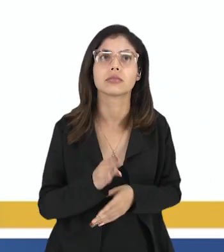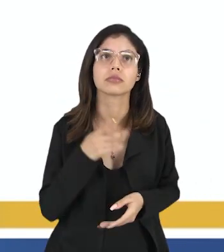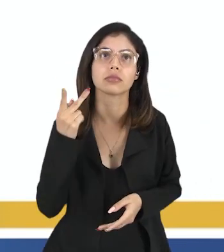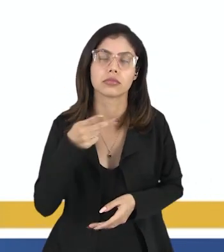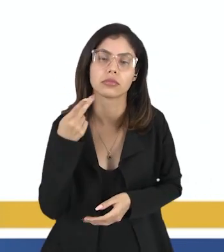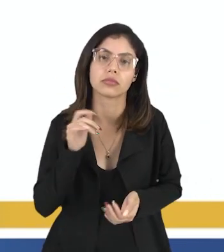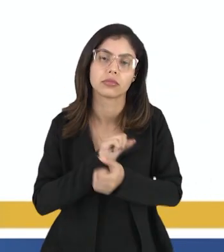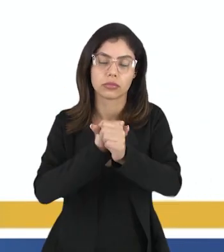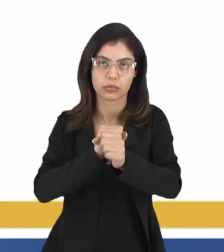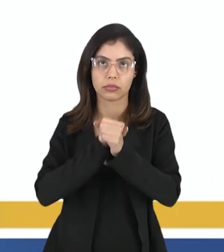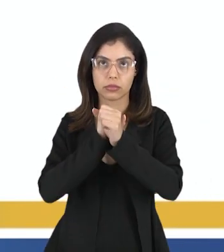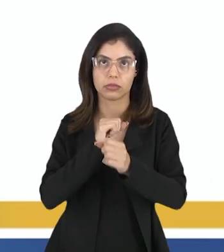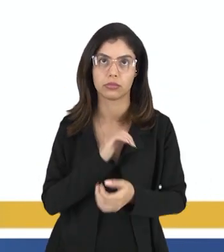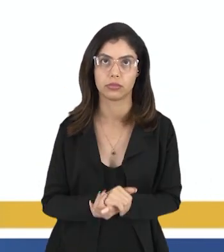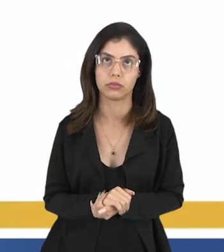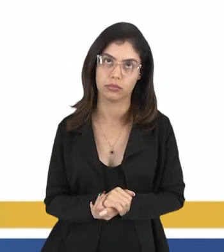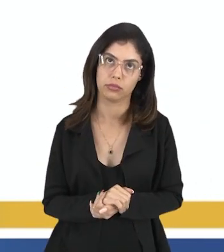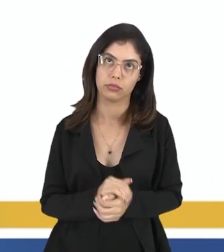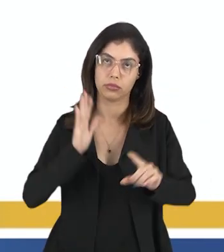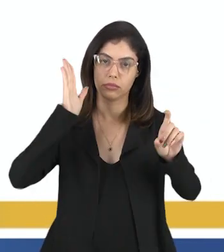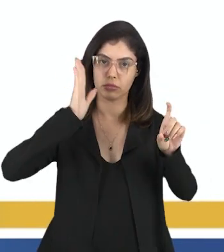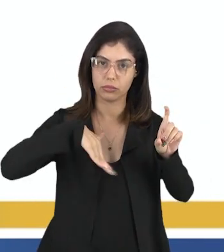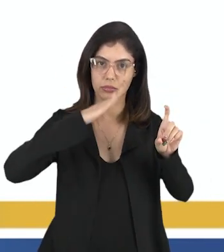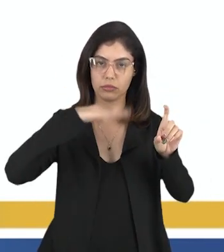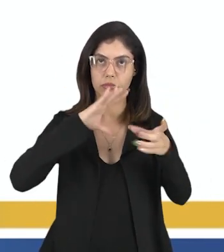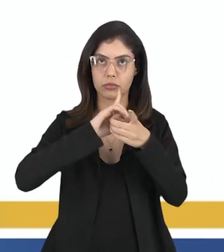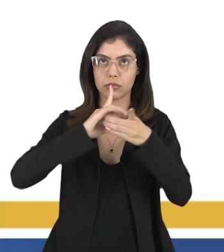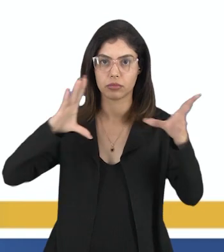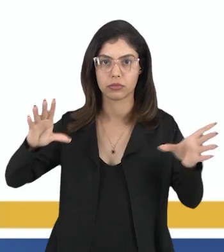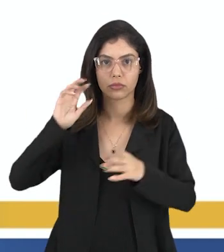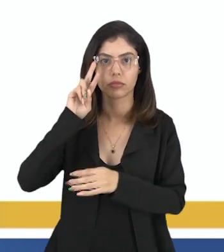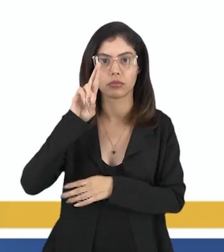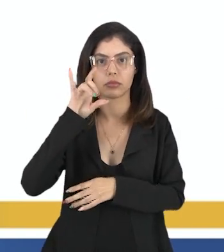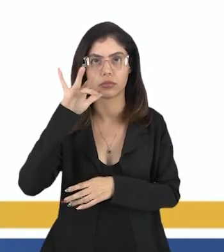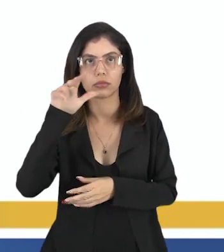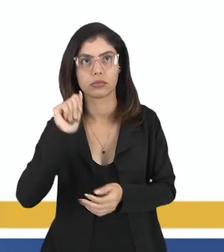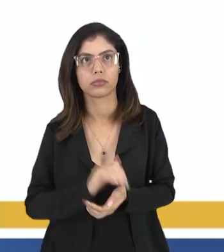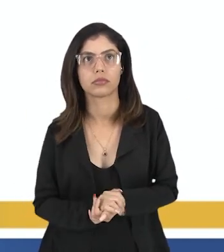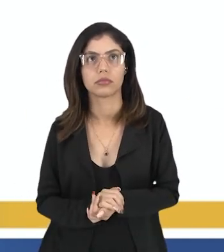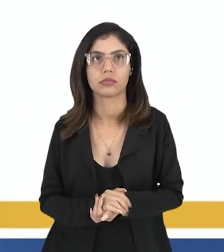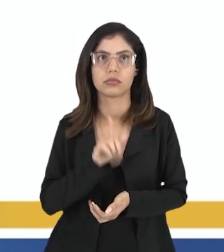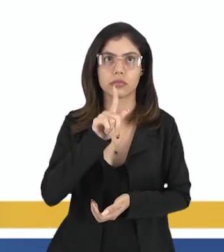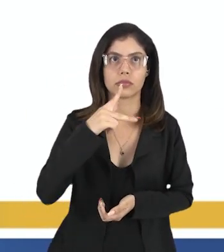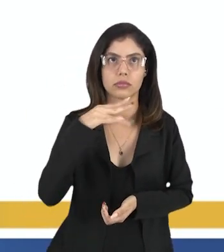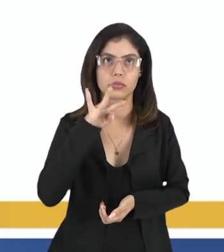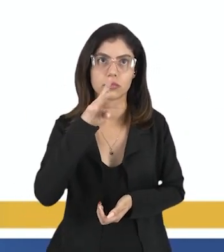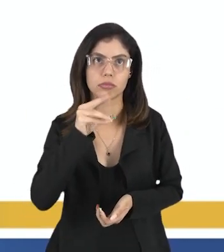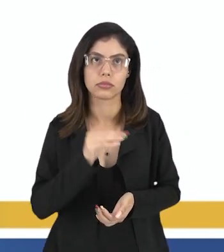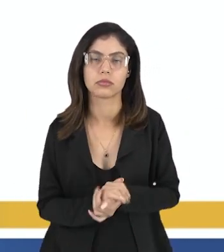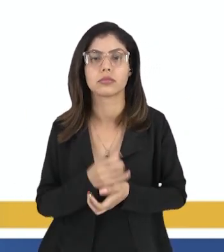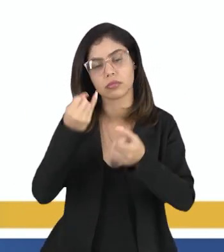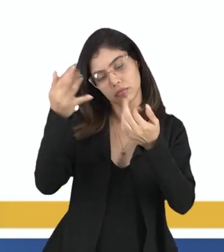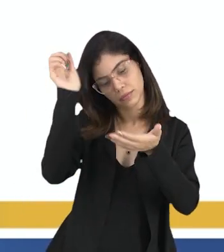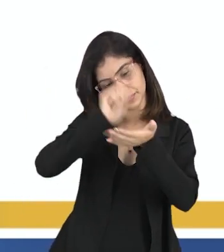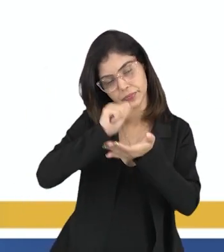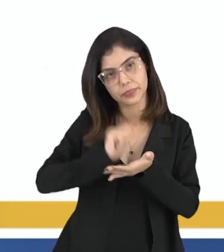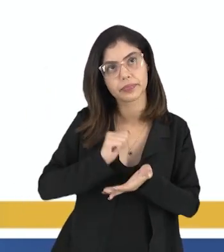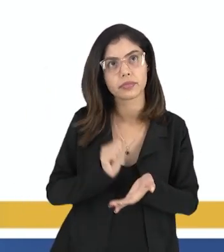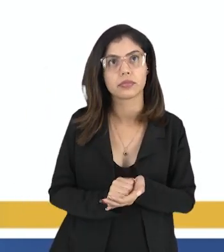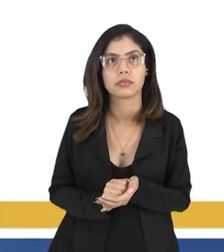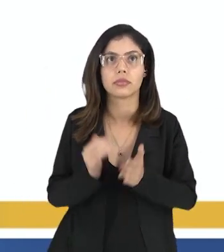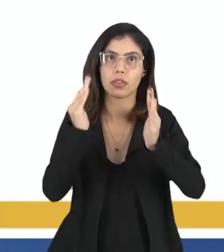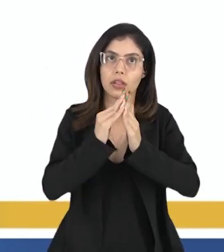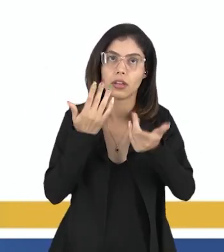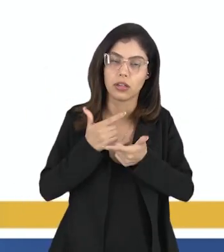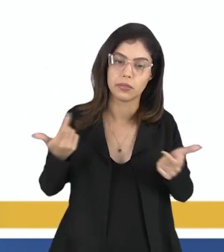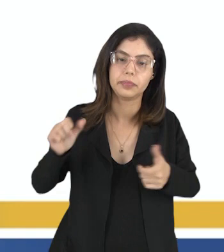da escravidão, o chamado mito da democracia racial, né, cunhado aí a partir de Gilberto Freire, né, que ele vai escrever em Casa Grande e